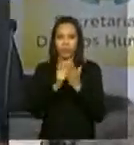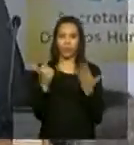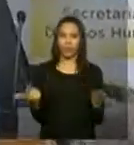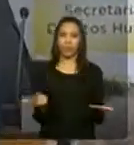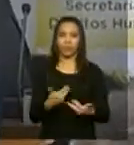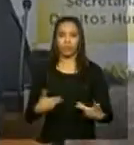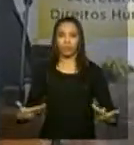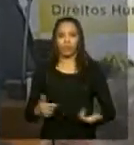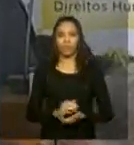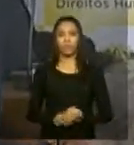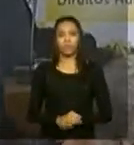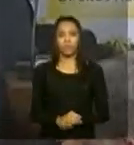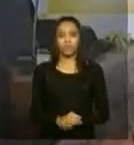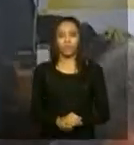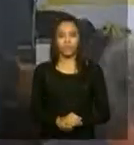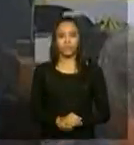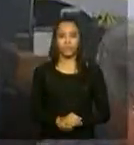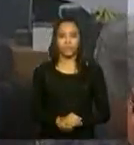imprensa